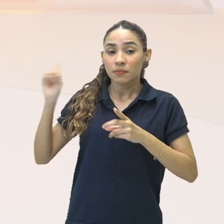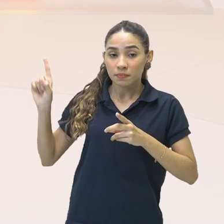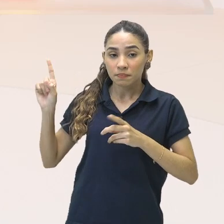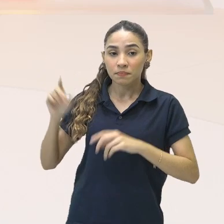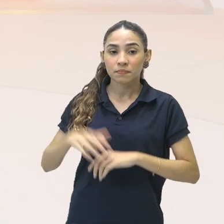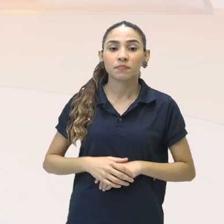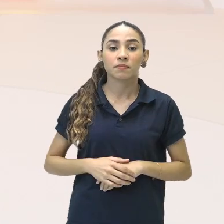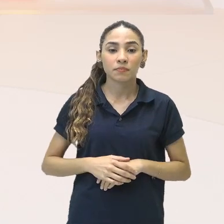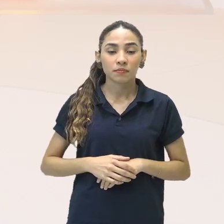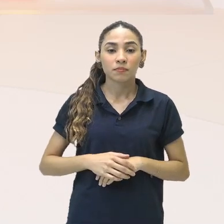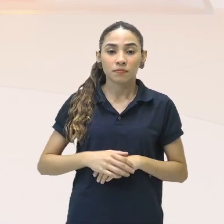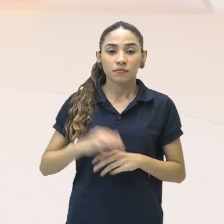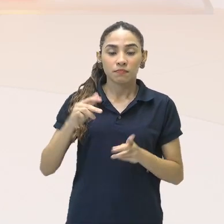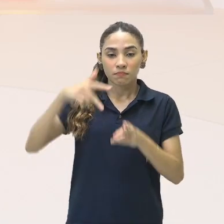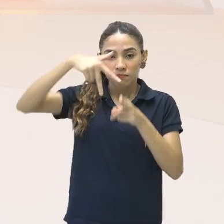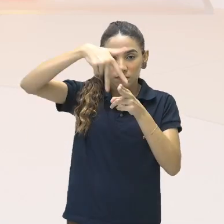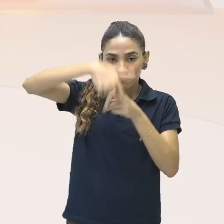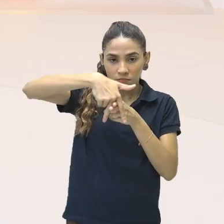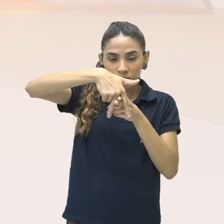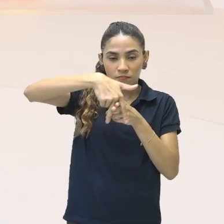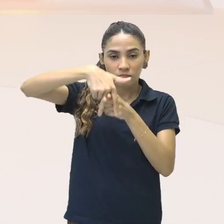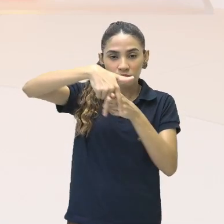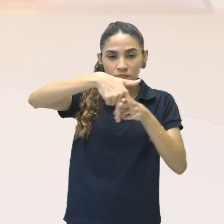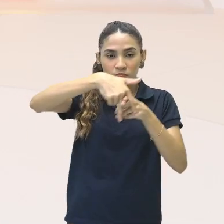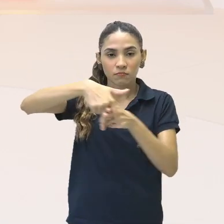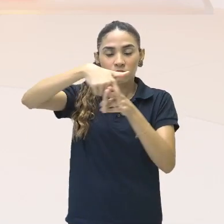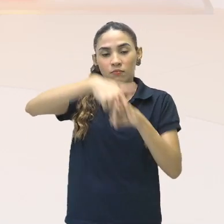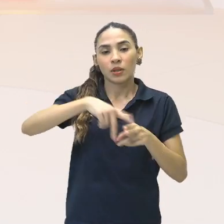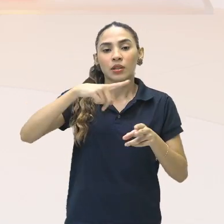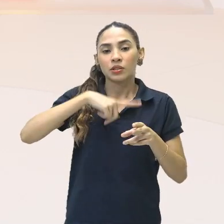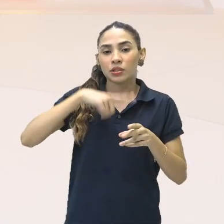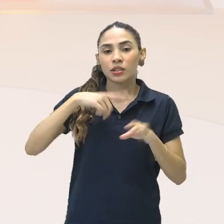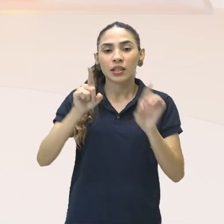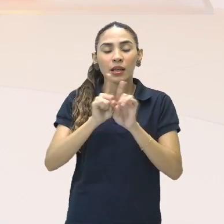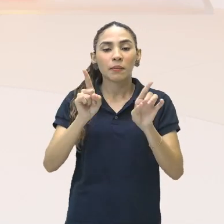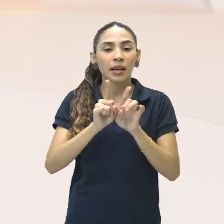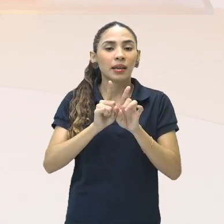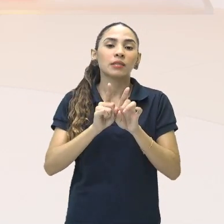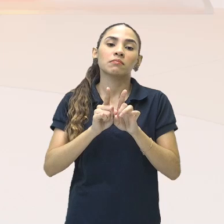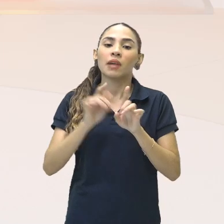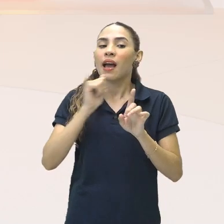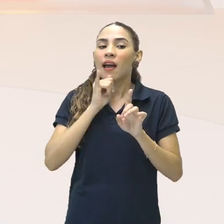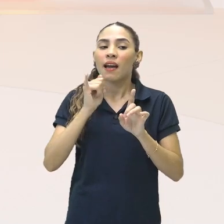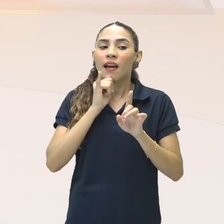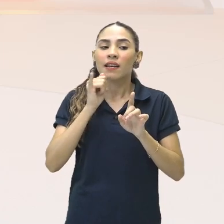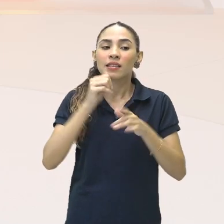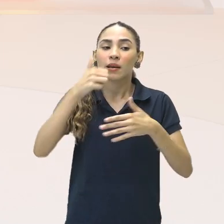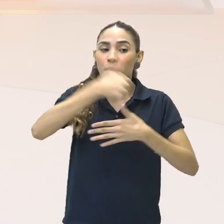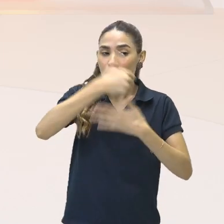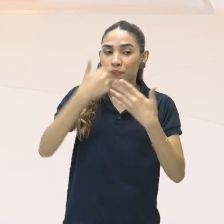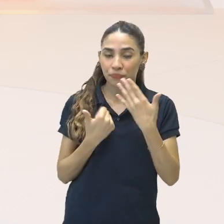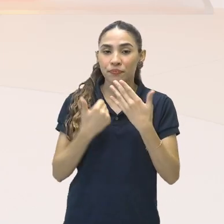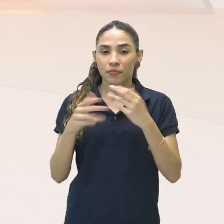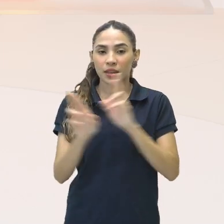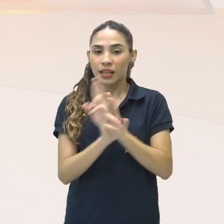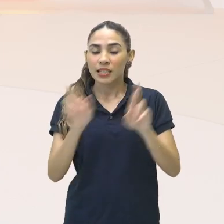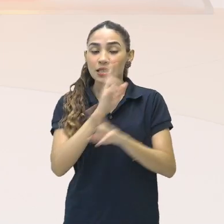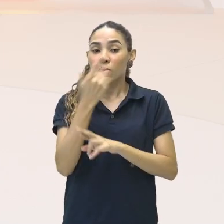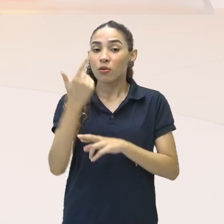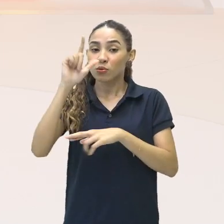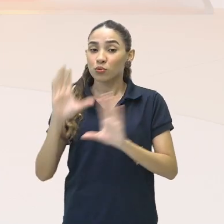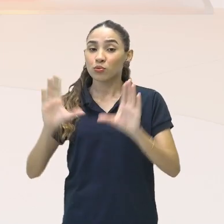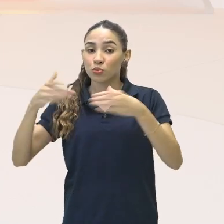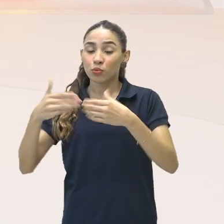estão montados num cavalo, né? E eles mostravam ali um certo privilégio em relação aos outros trabalhadores